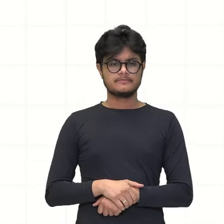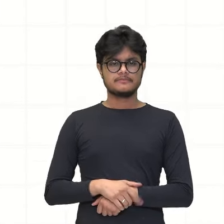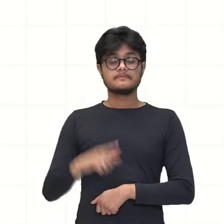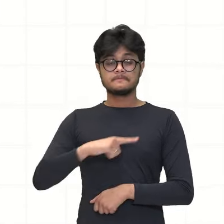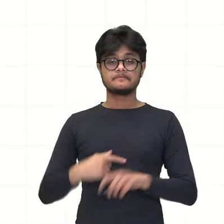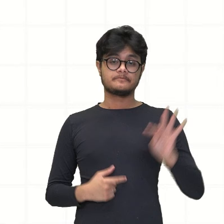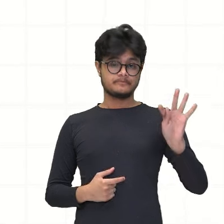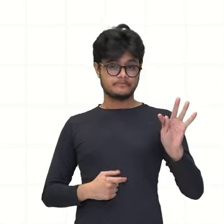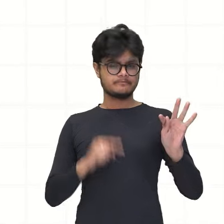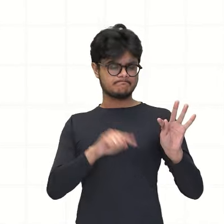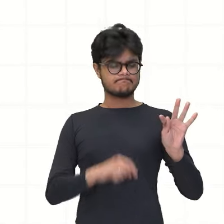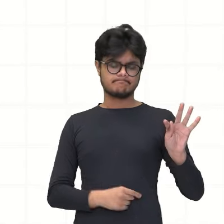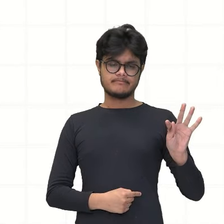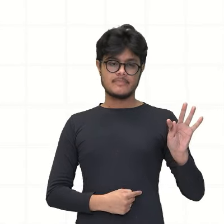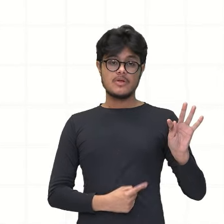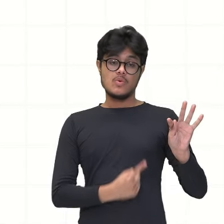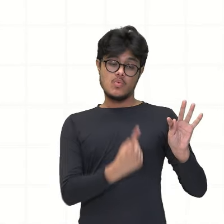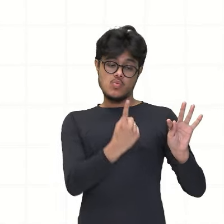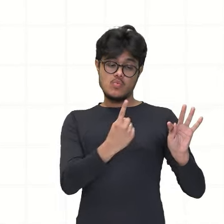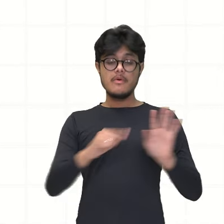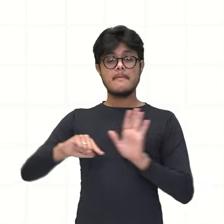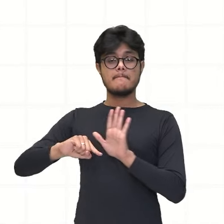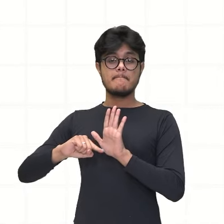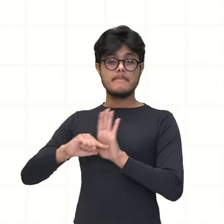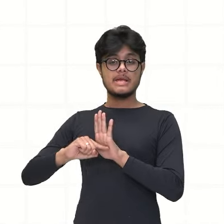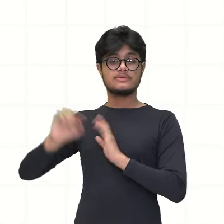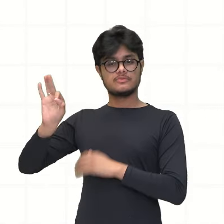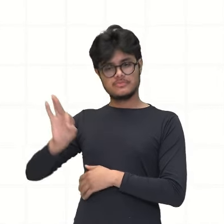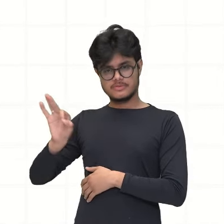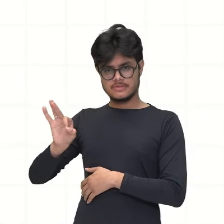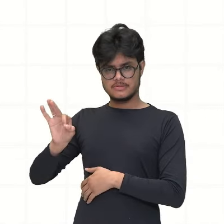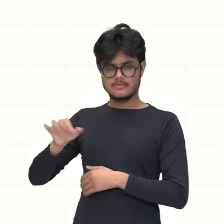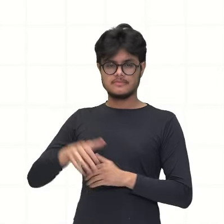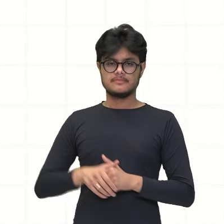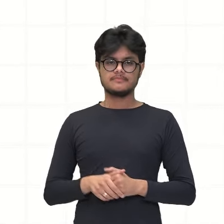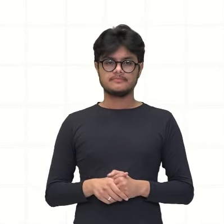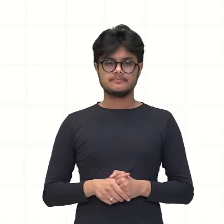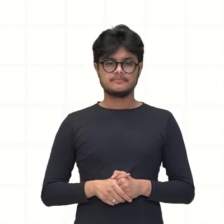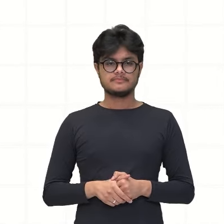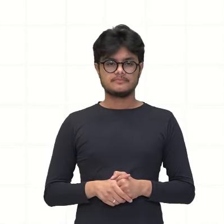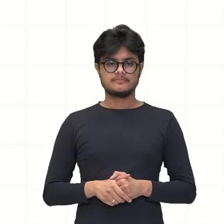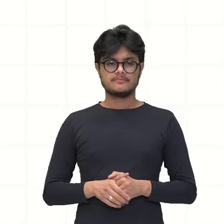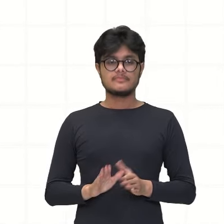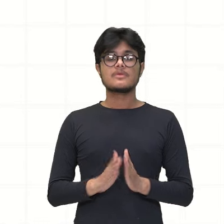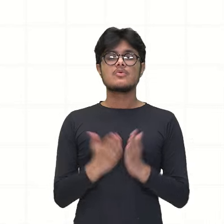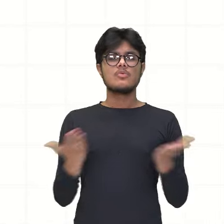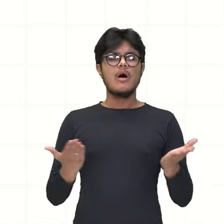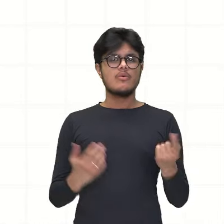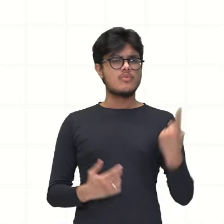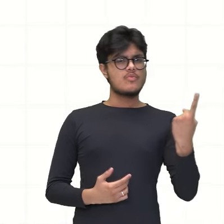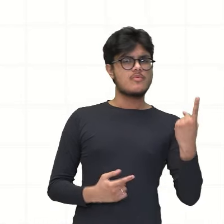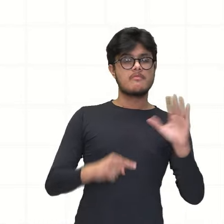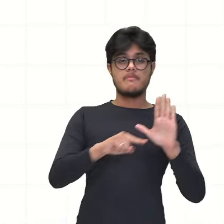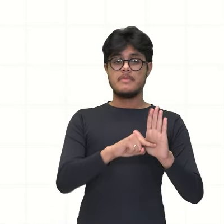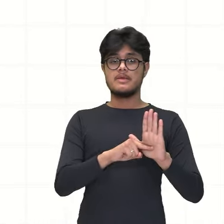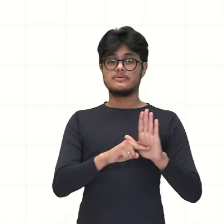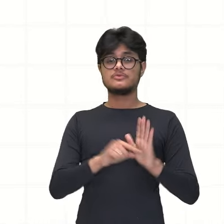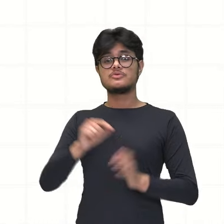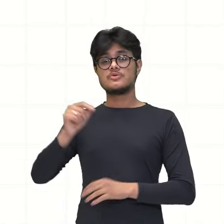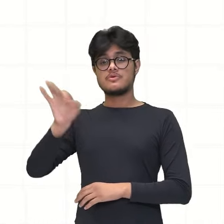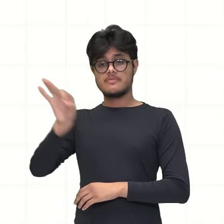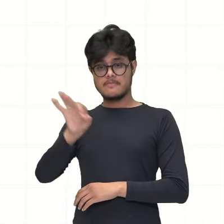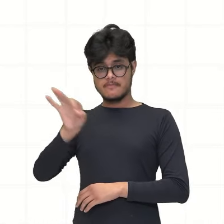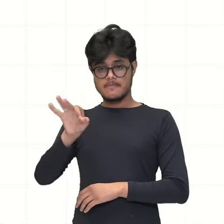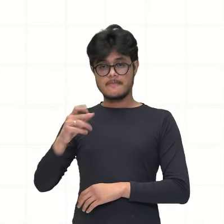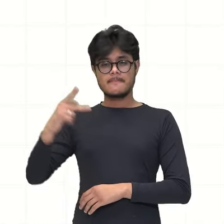1 menos a porcentagem. Então, quem seria 1 menos a porcentagem? Lembra que